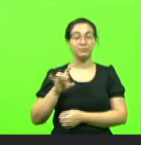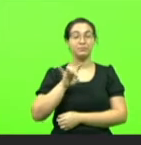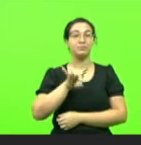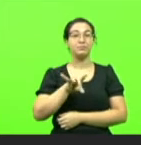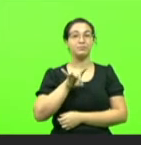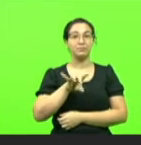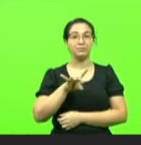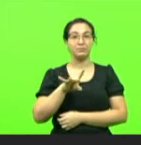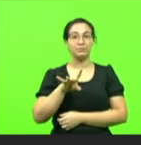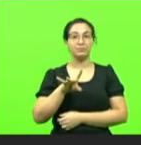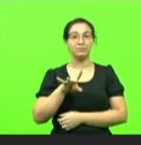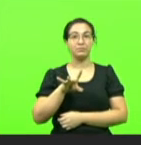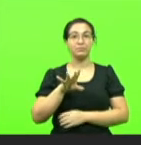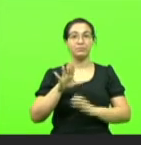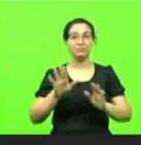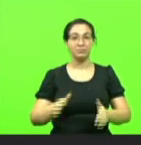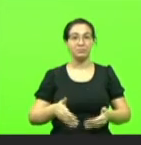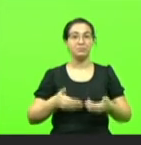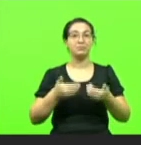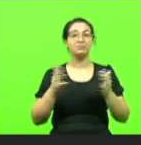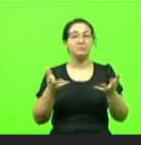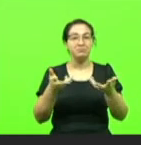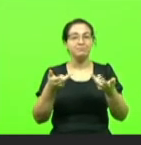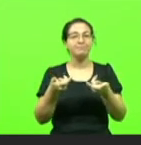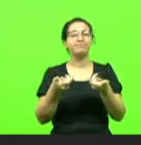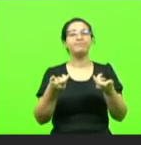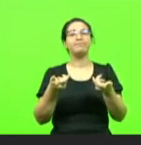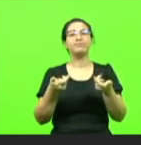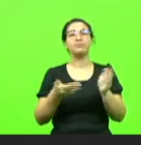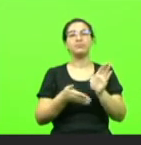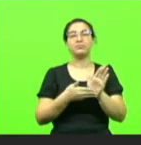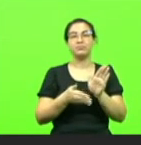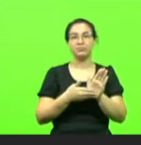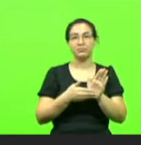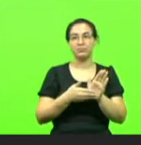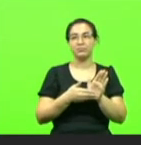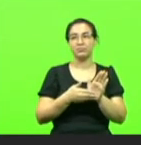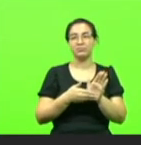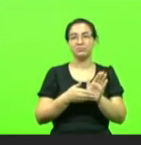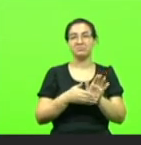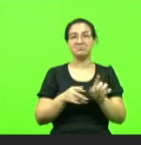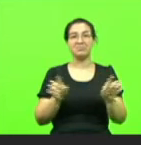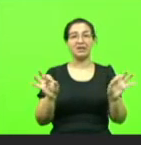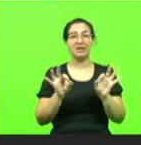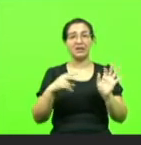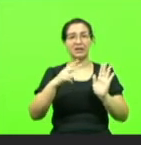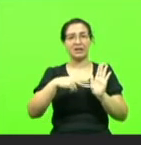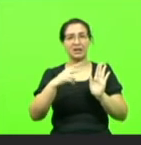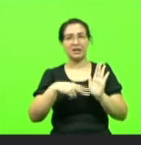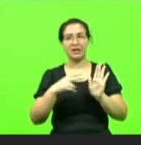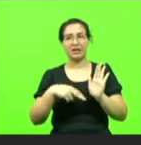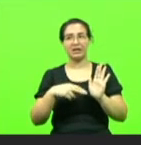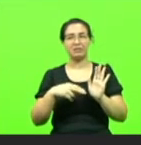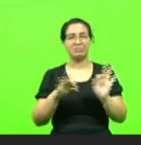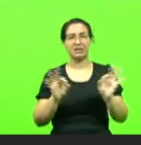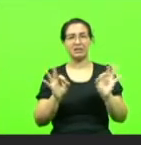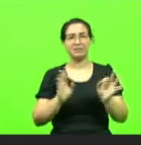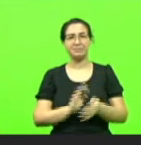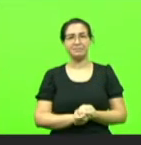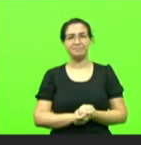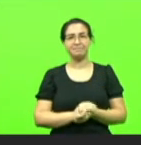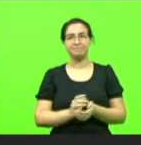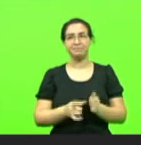apenas aprimoraram a proposta em comenta Sem Lei alterar a essência